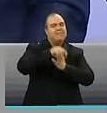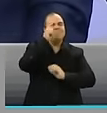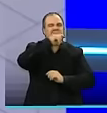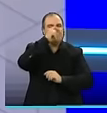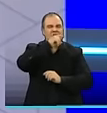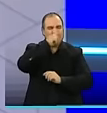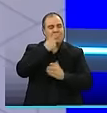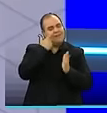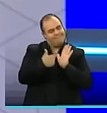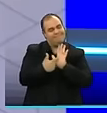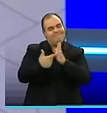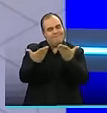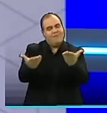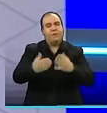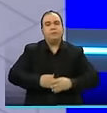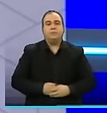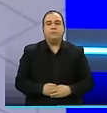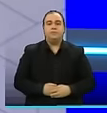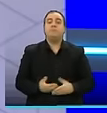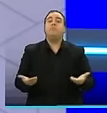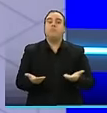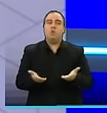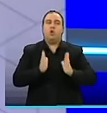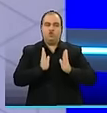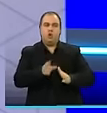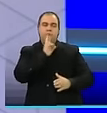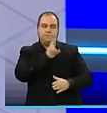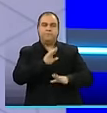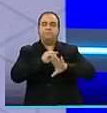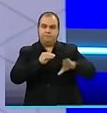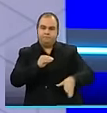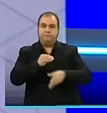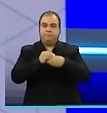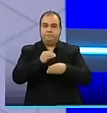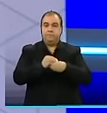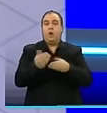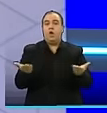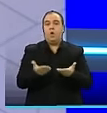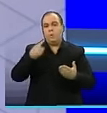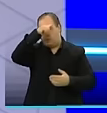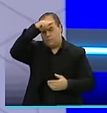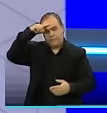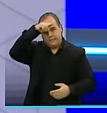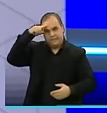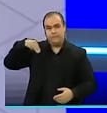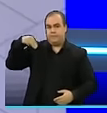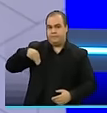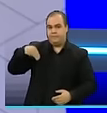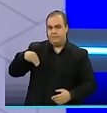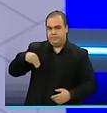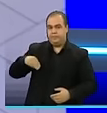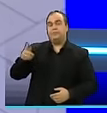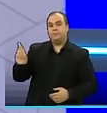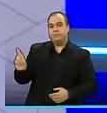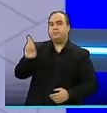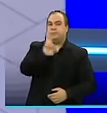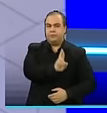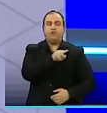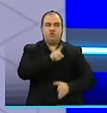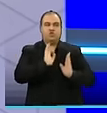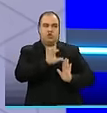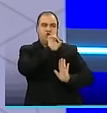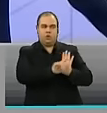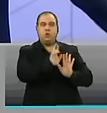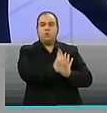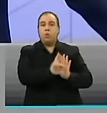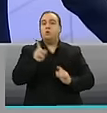perna curta. Candidato, como o senhor já teve a réplica, agora nós vamos à tréplica de Pablo Marçal. O senhor já teve o direito de meu resposta. Meu Deus, Pablo mano,